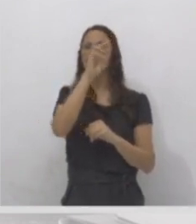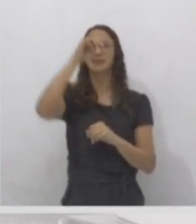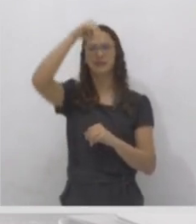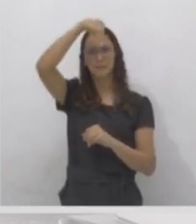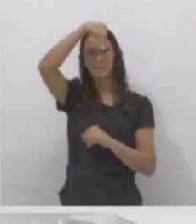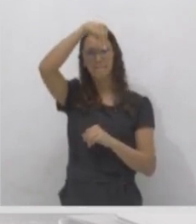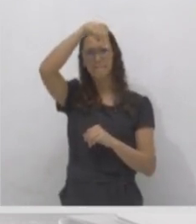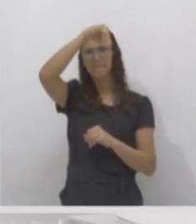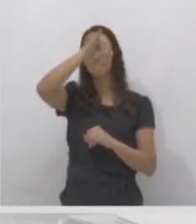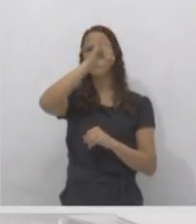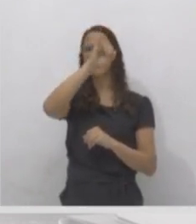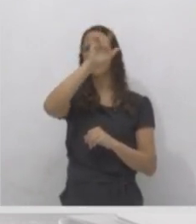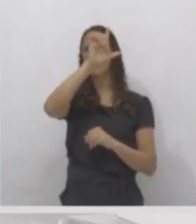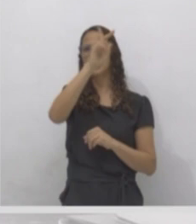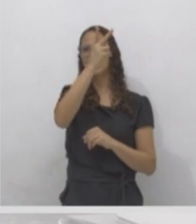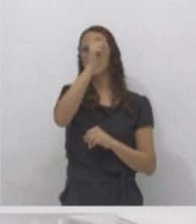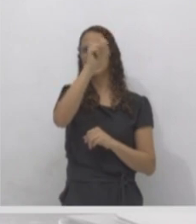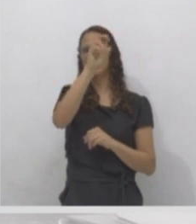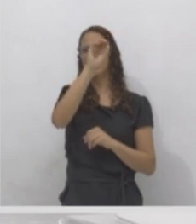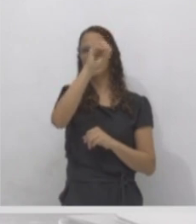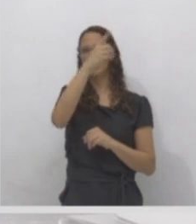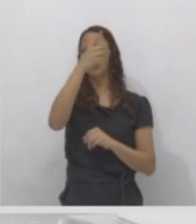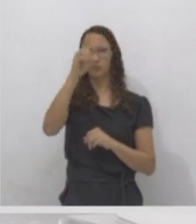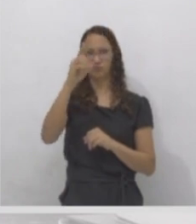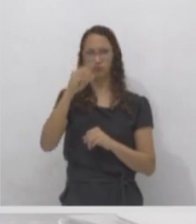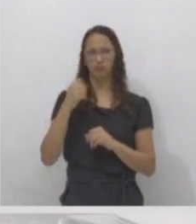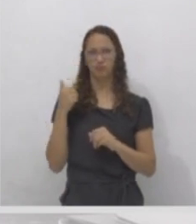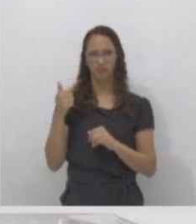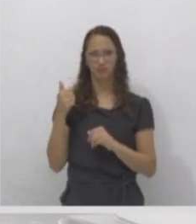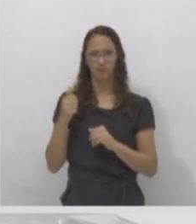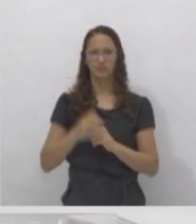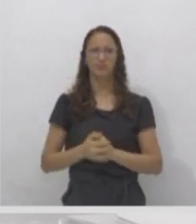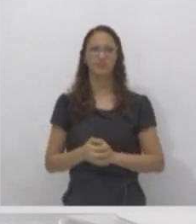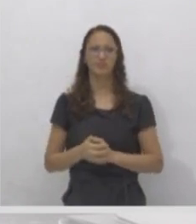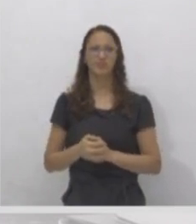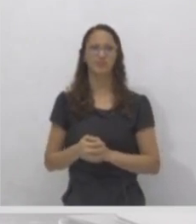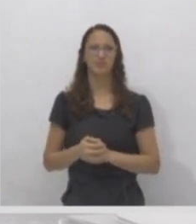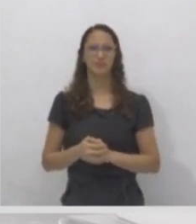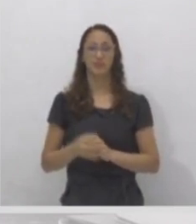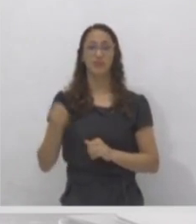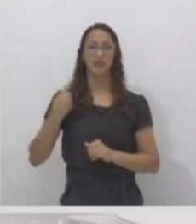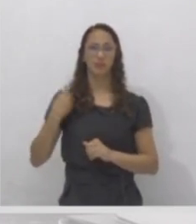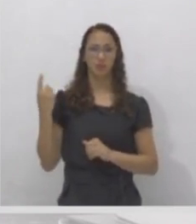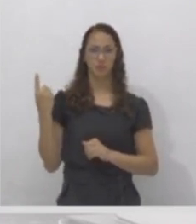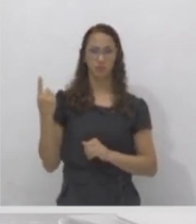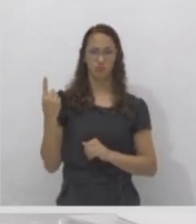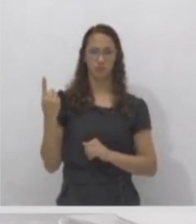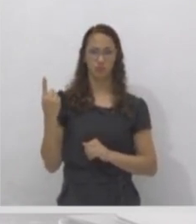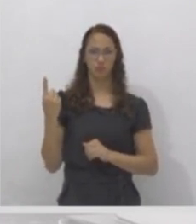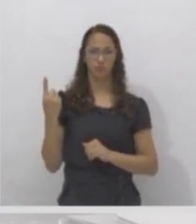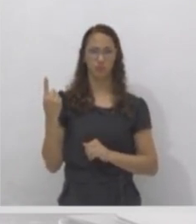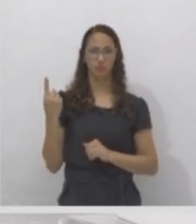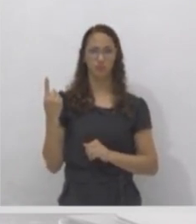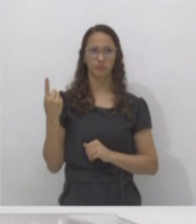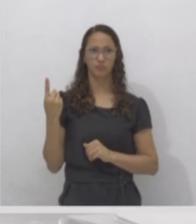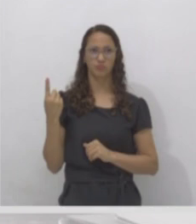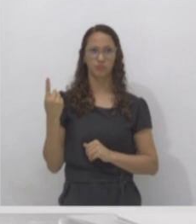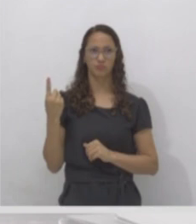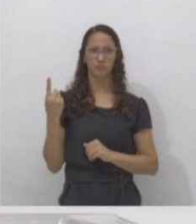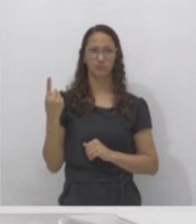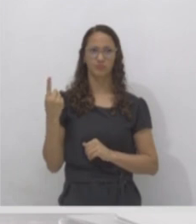separar a classe do milhar e do milhão, tá? Vamos começar pelo número 1. Eu vou colocar aqui o número